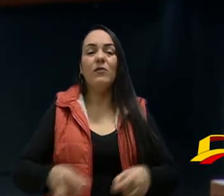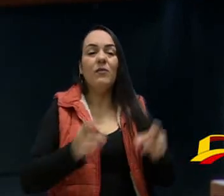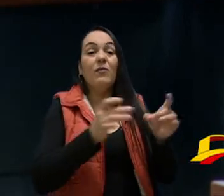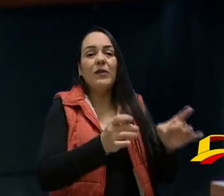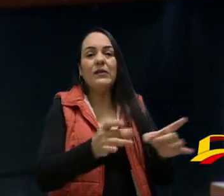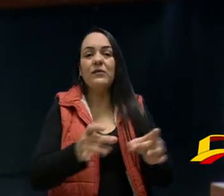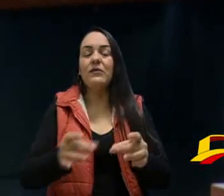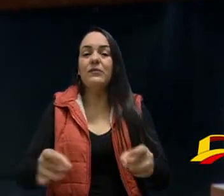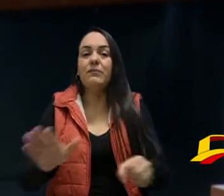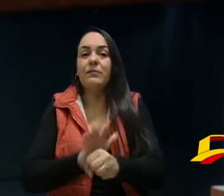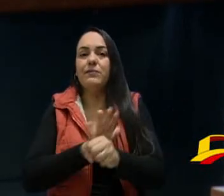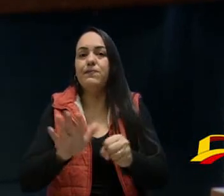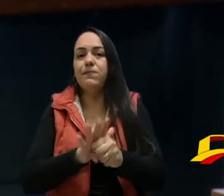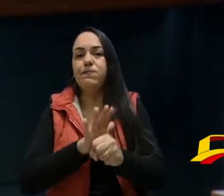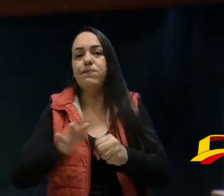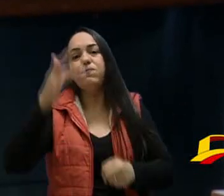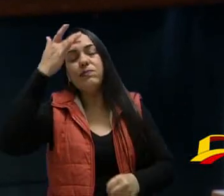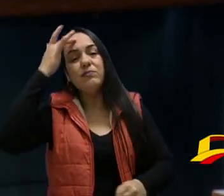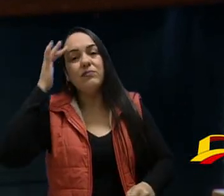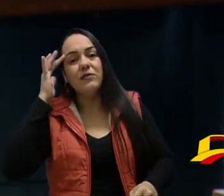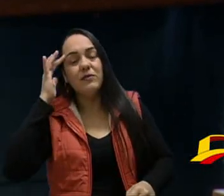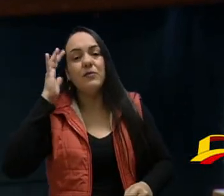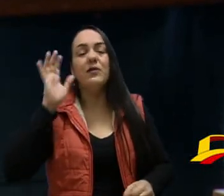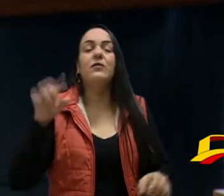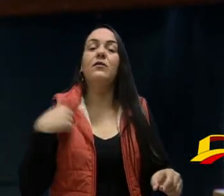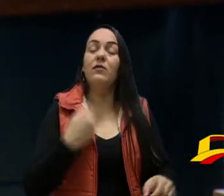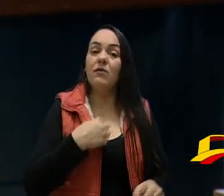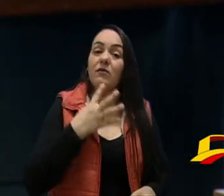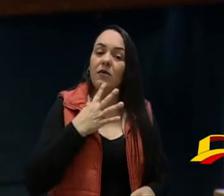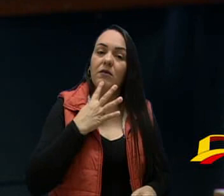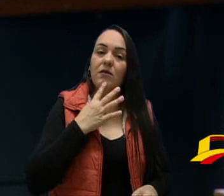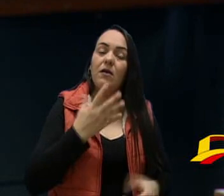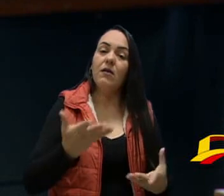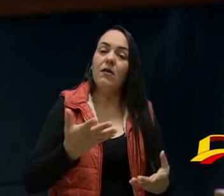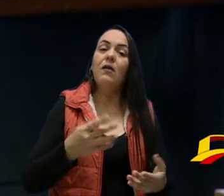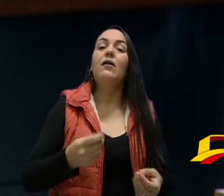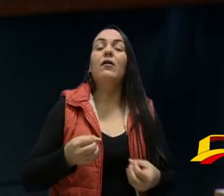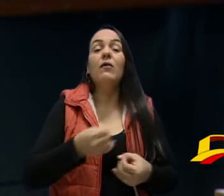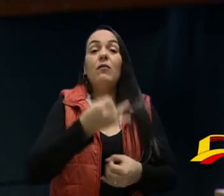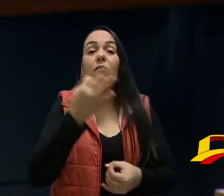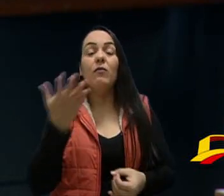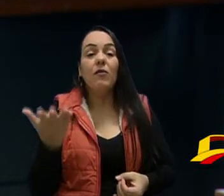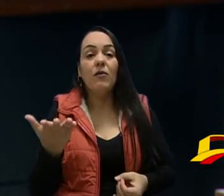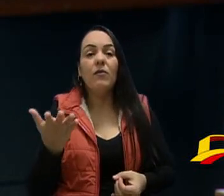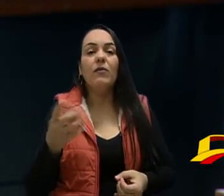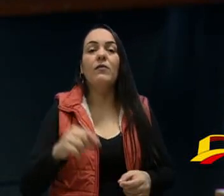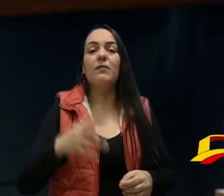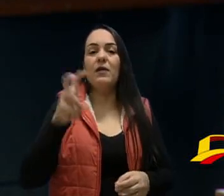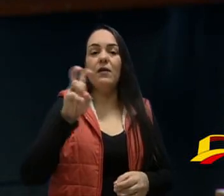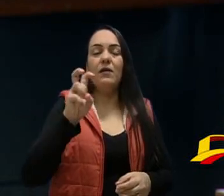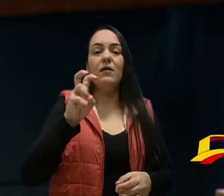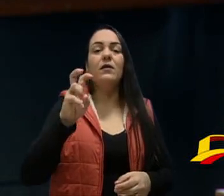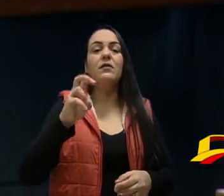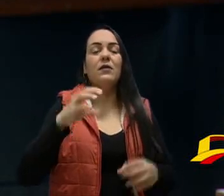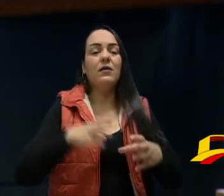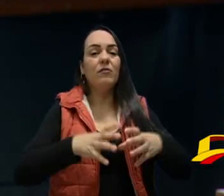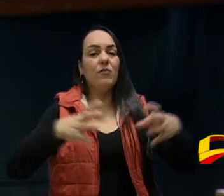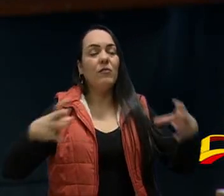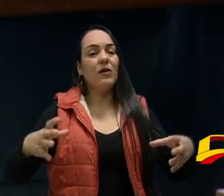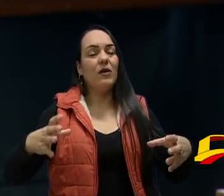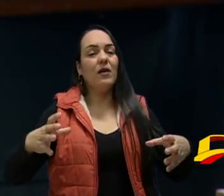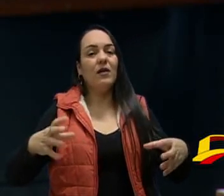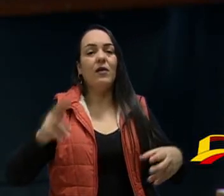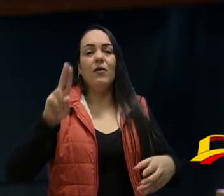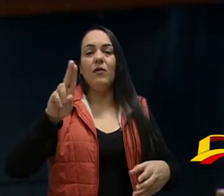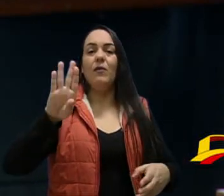maior aglomeração nesses territórios quais são as cinco maiores são